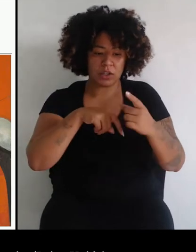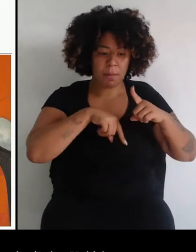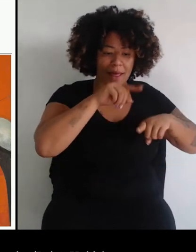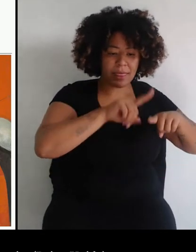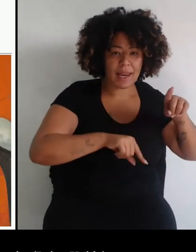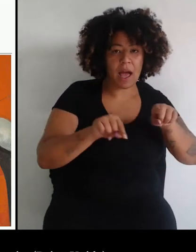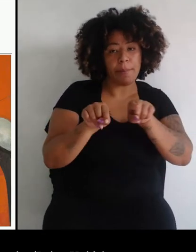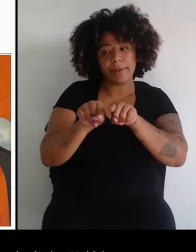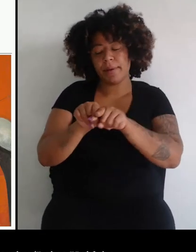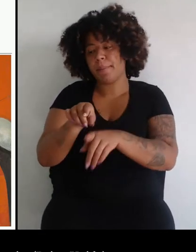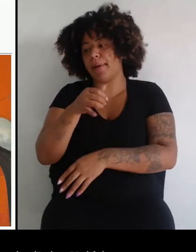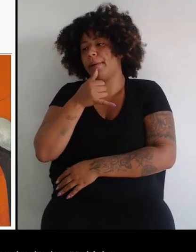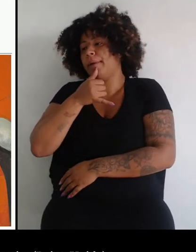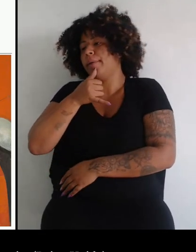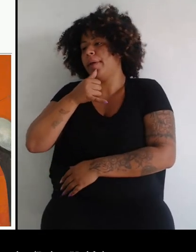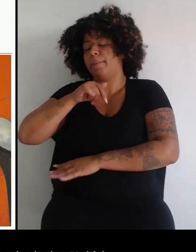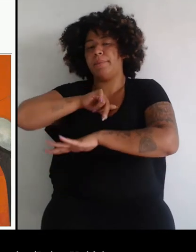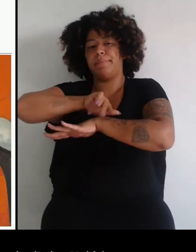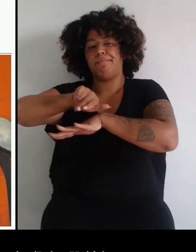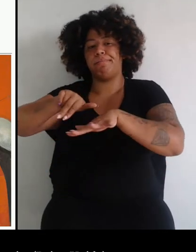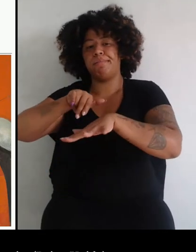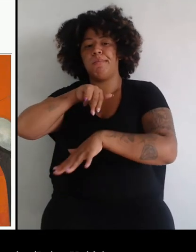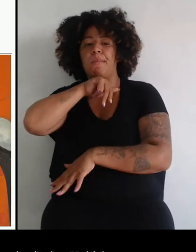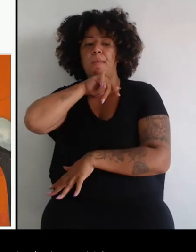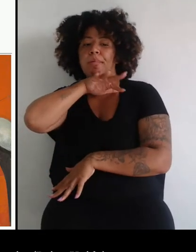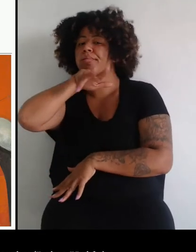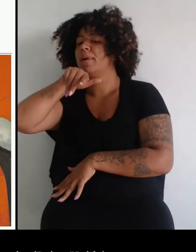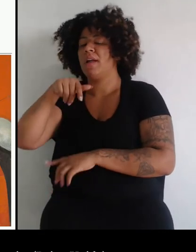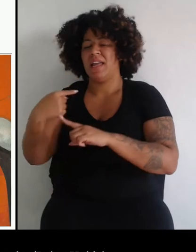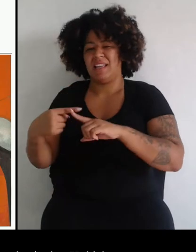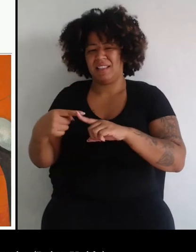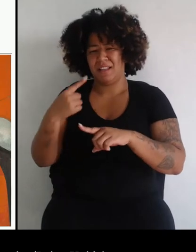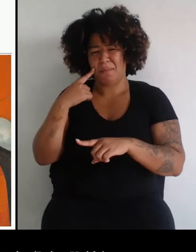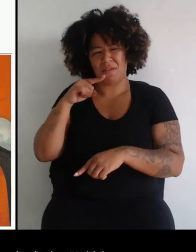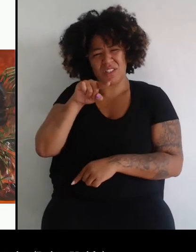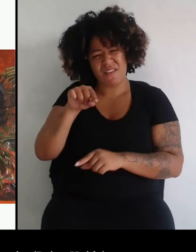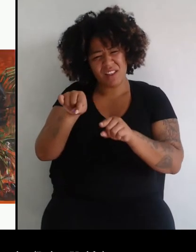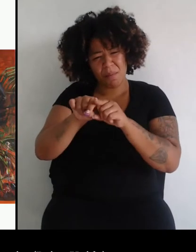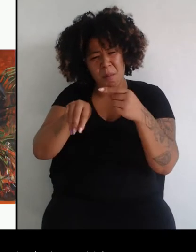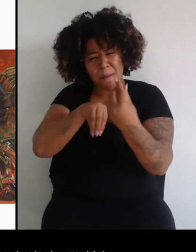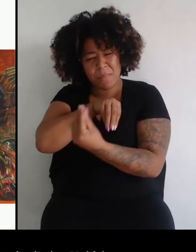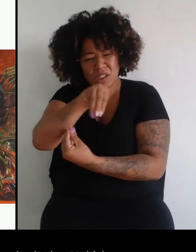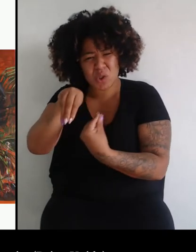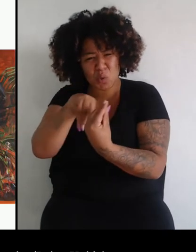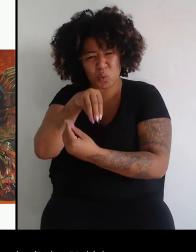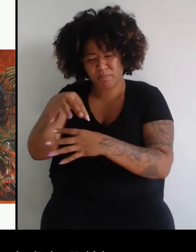humanos e diferentes tipos de carne aqui nesse caso específico